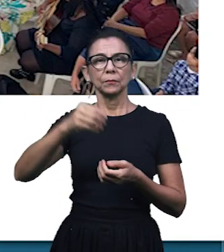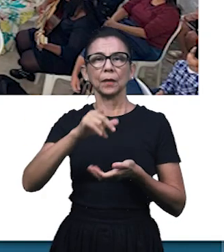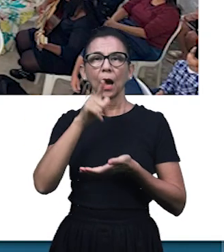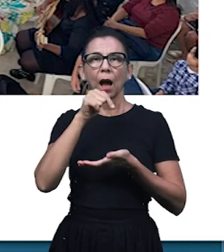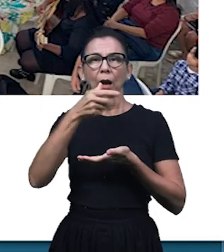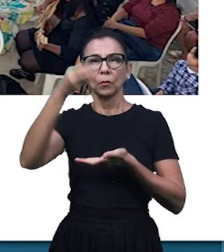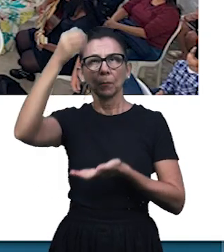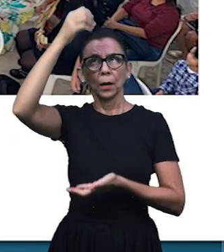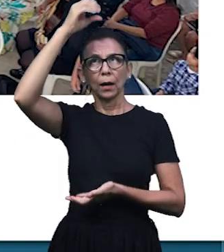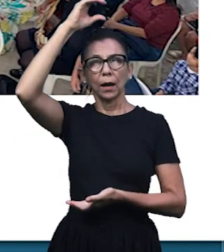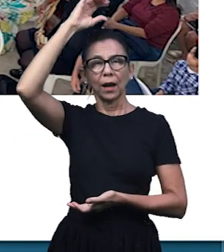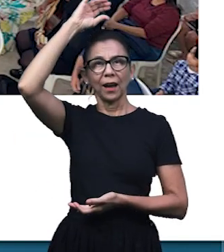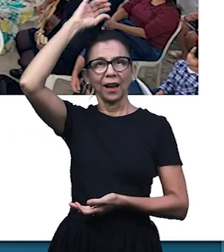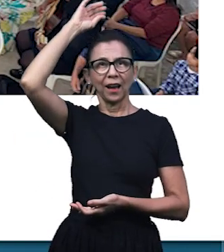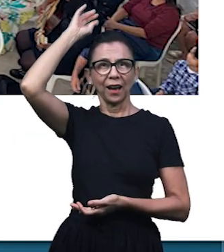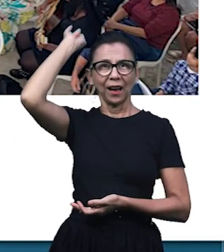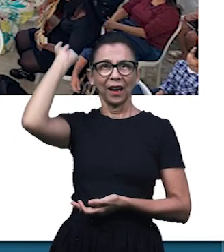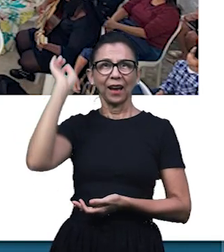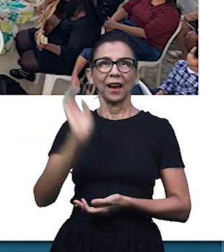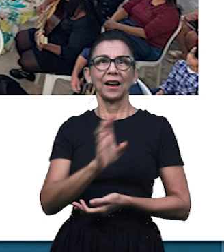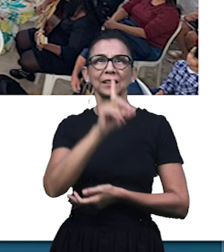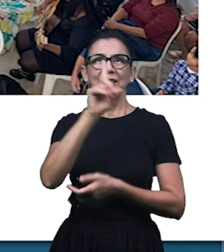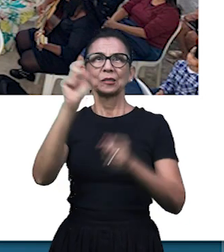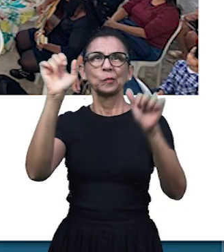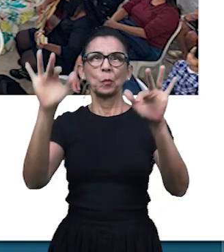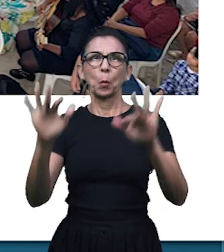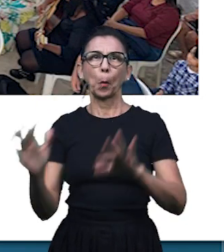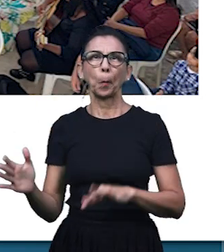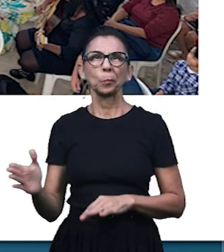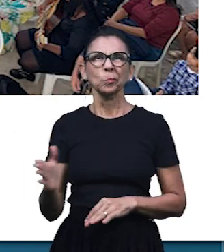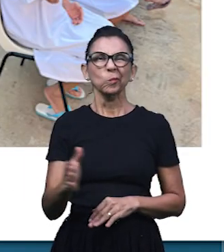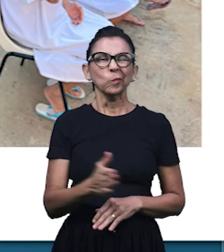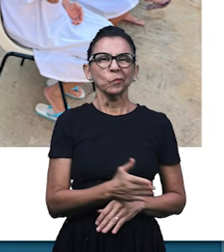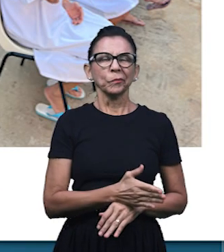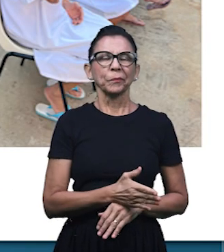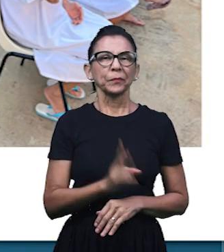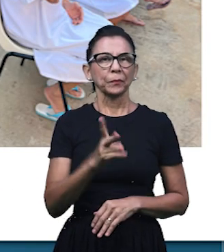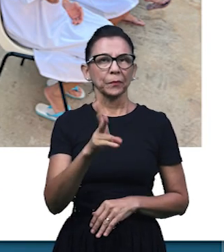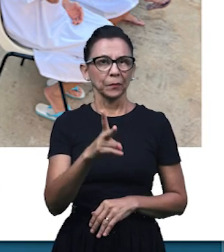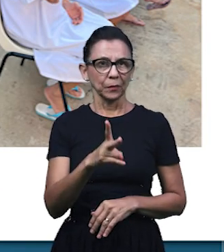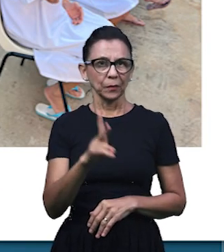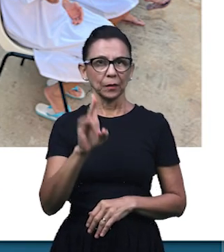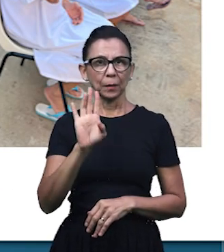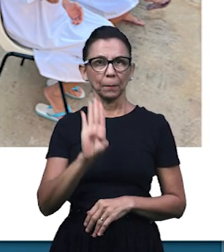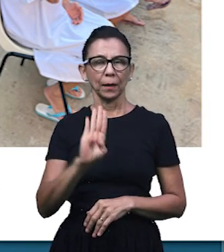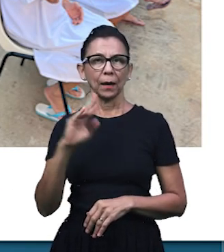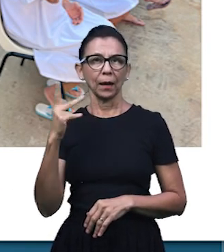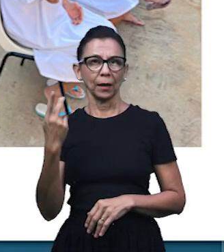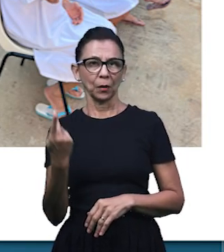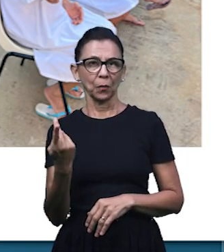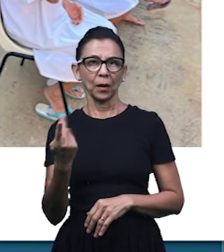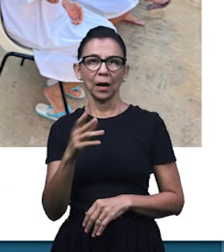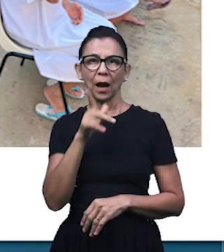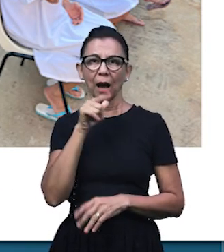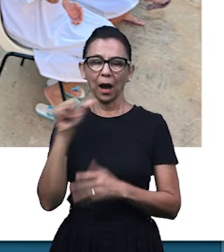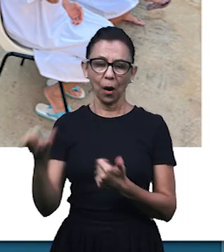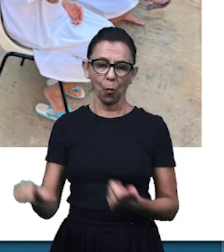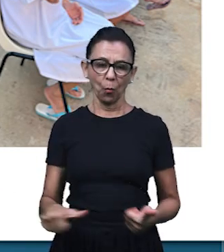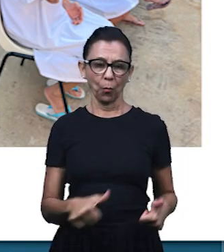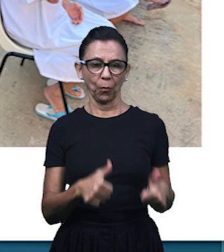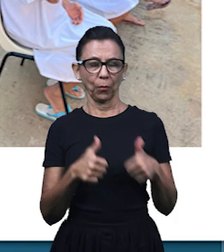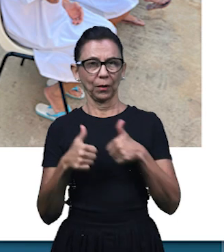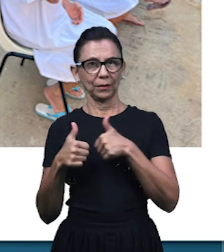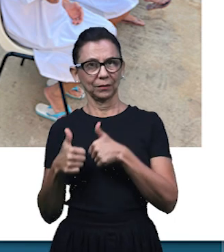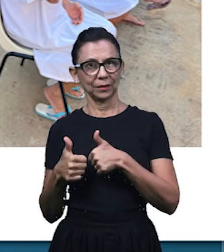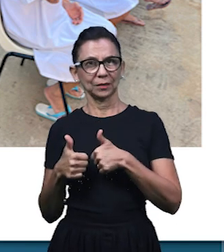irmão Anísio ali em Belo Horizonte. Deus abençoe. Também em Belo Horizonte, agora o batismo por imersão, batismo nas águas ali por